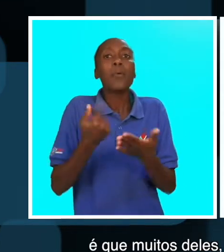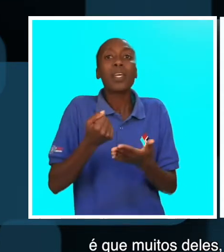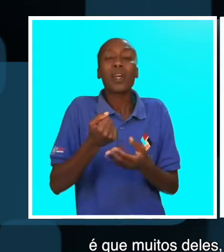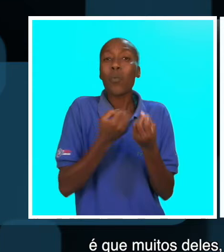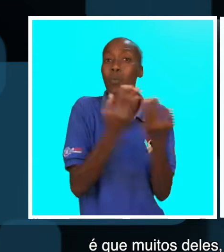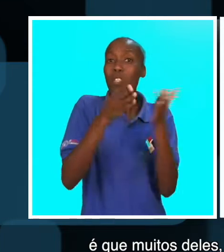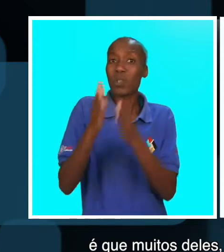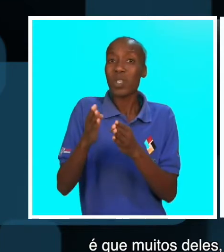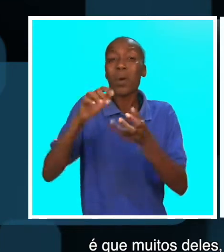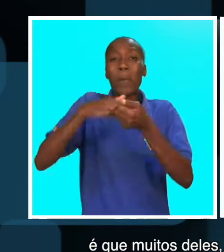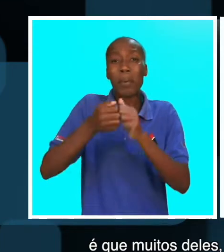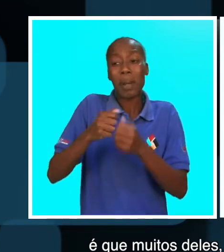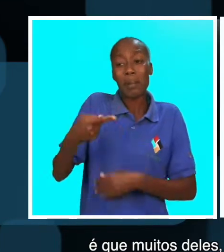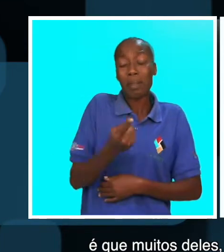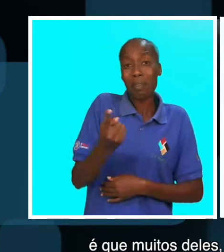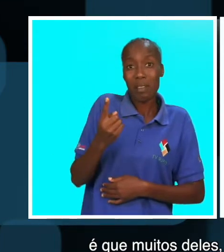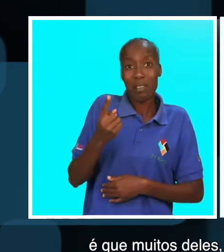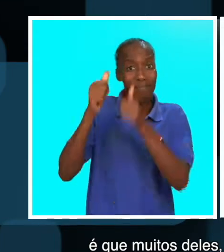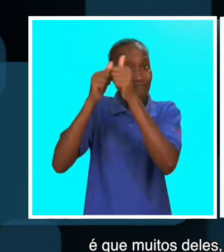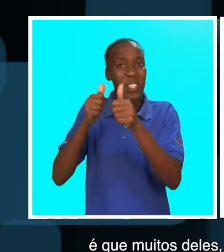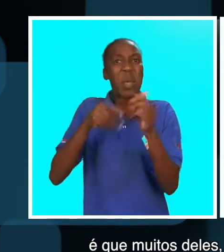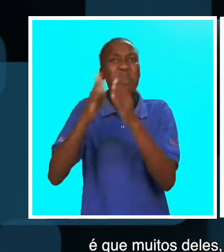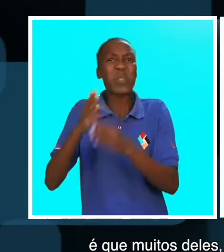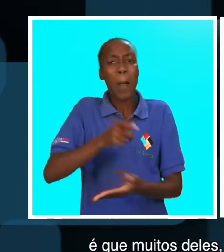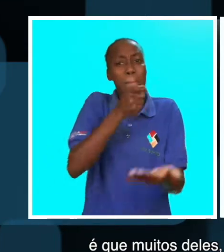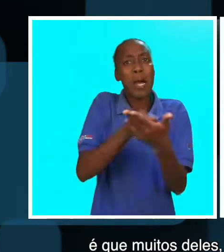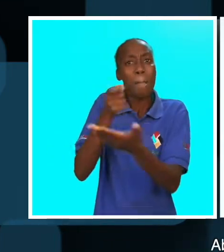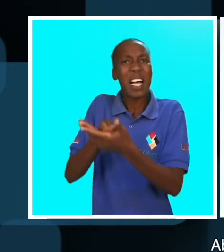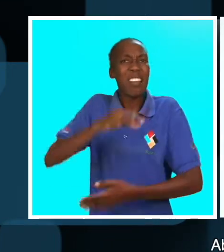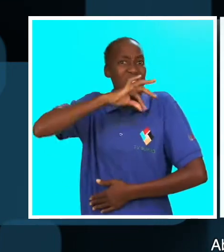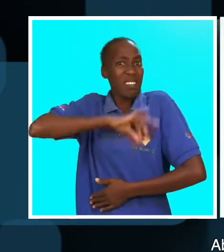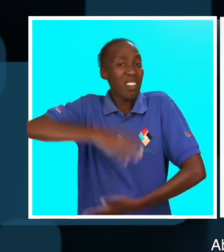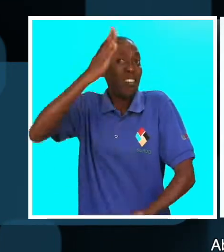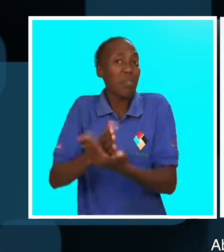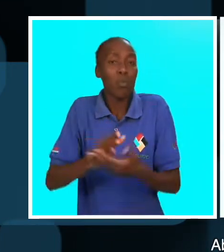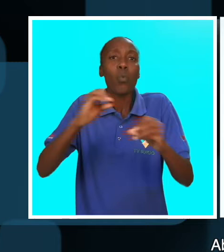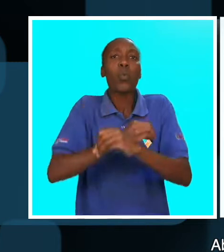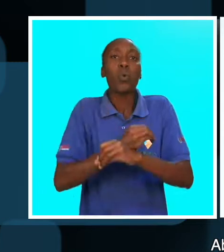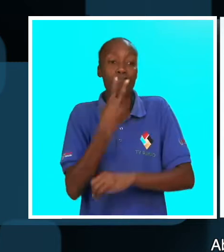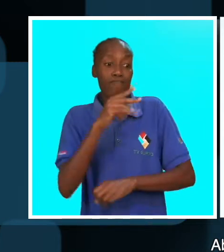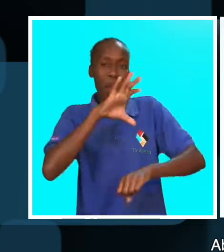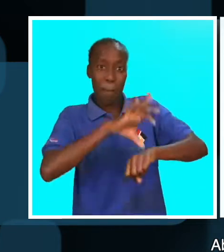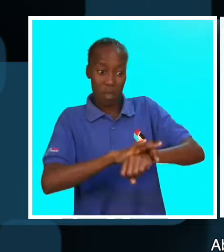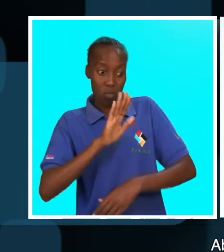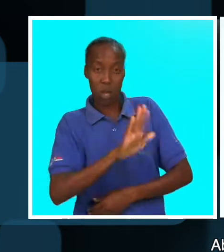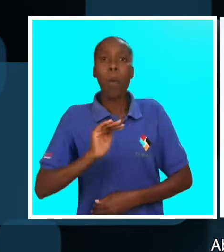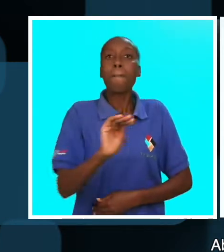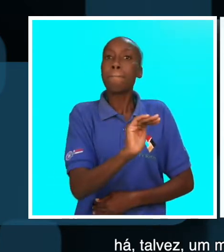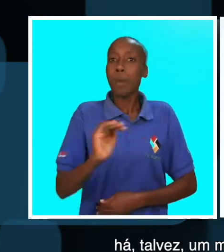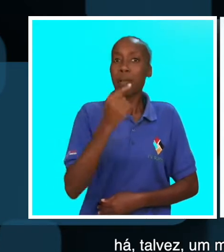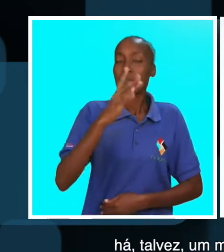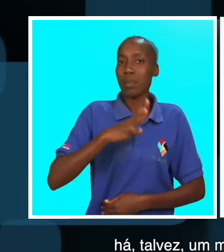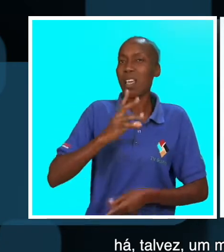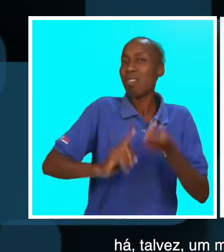deles Por causa destes problemas que tem As pessoas não lhes pagam um salário justo Abdul Há de ver talvez Mesmo no seu